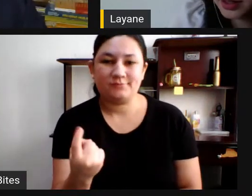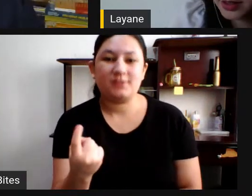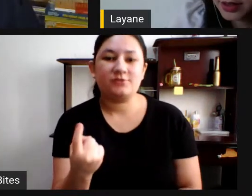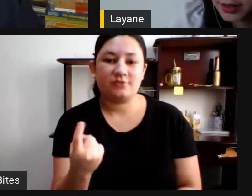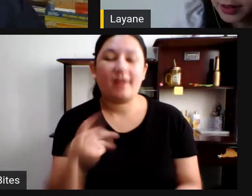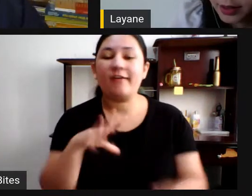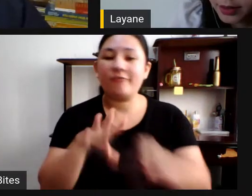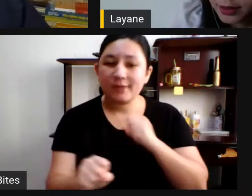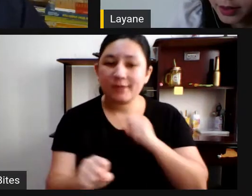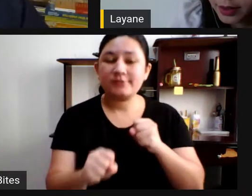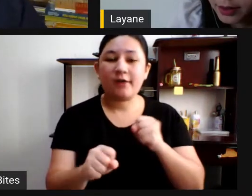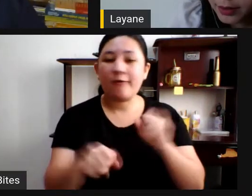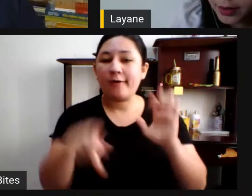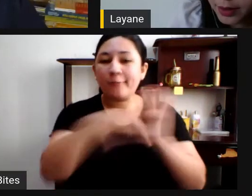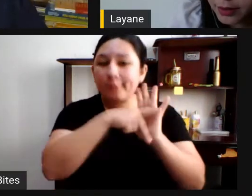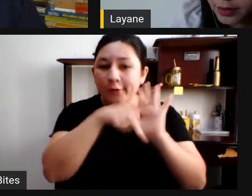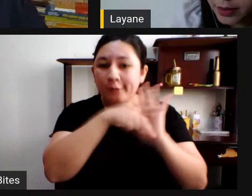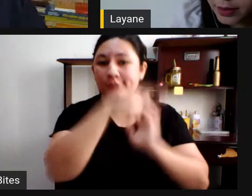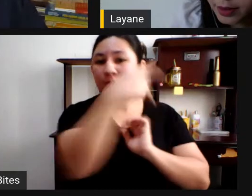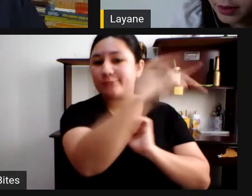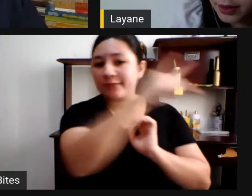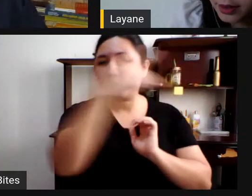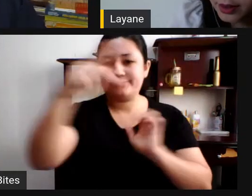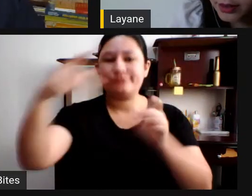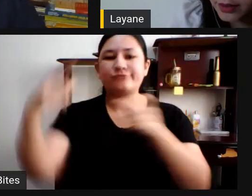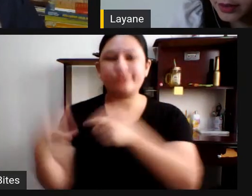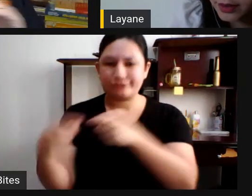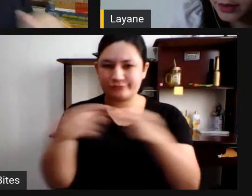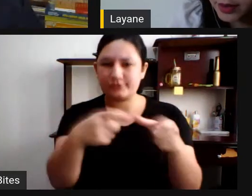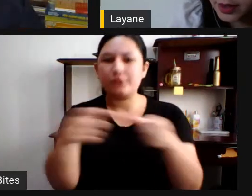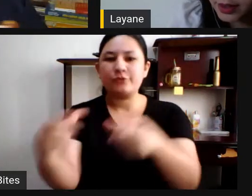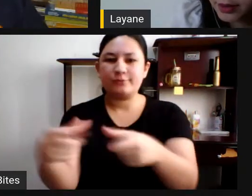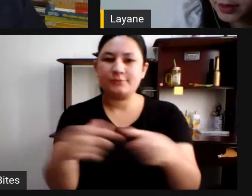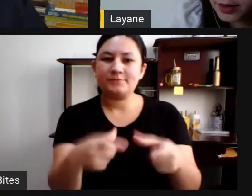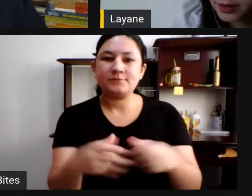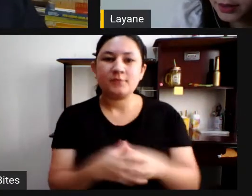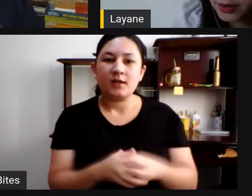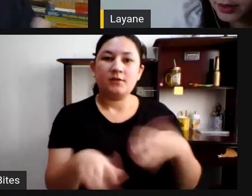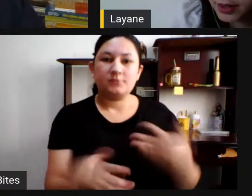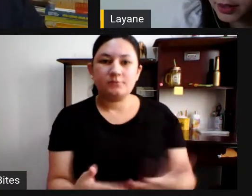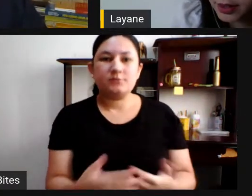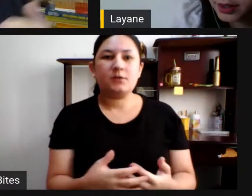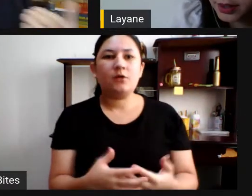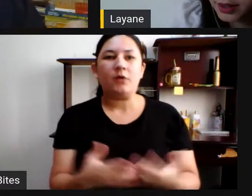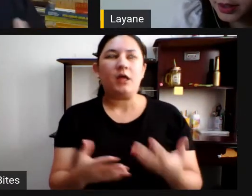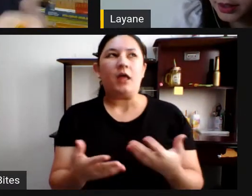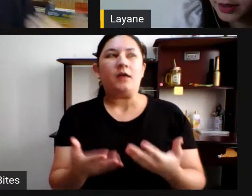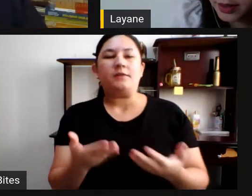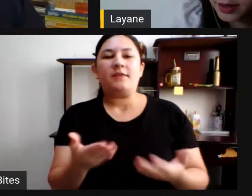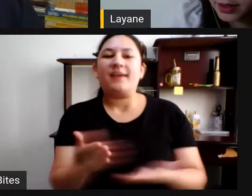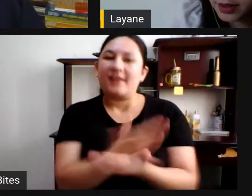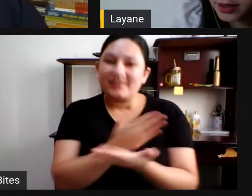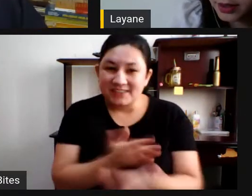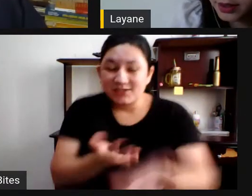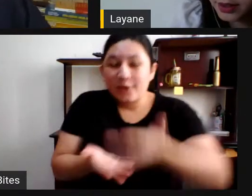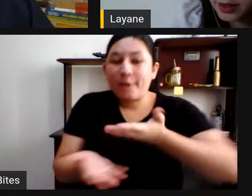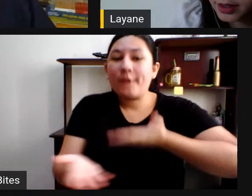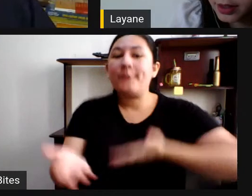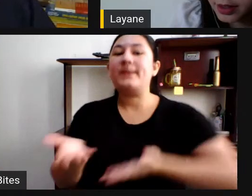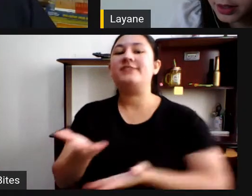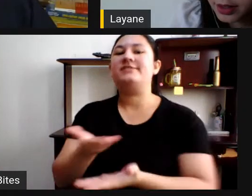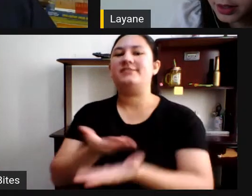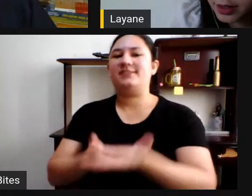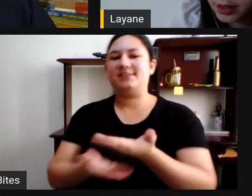específica de cada um desses grupos e que talvez compartilhem entre si talvez não compartilhem muito dela